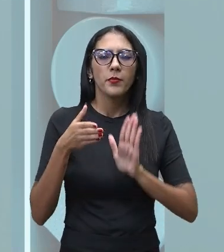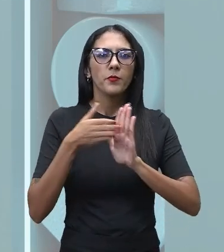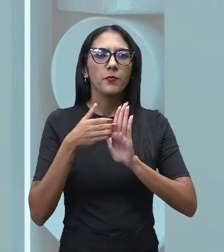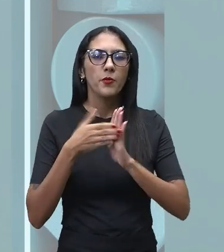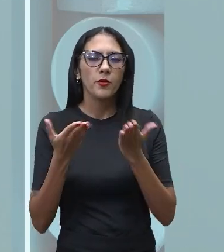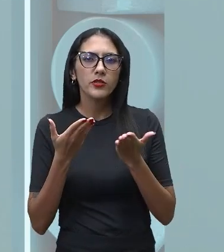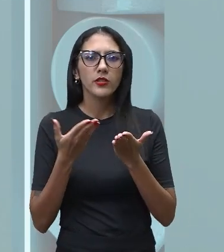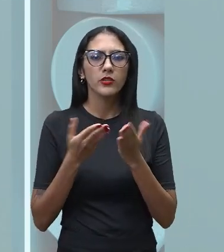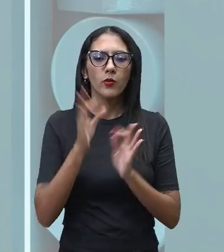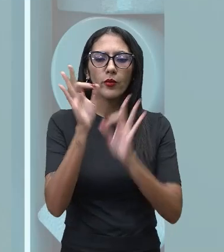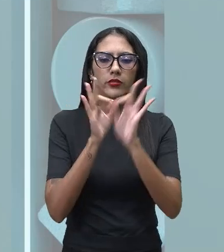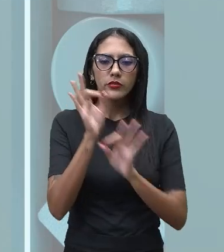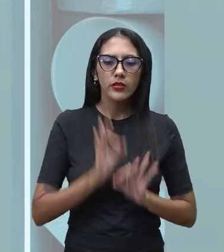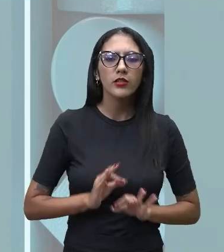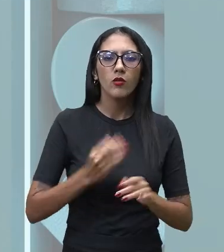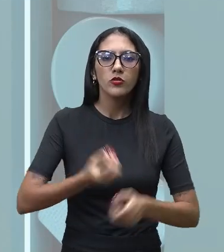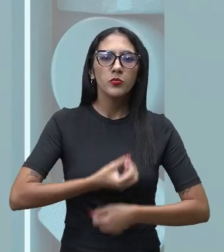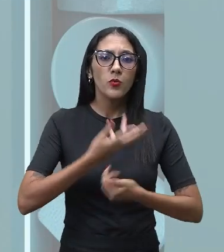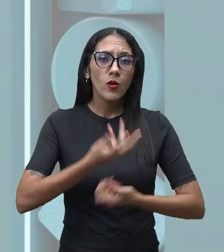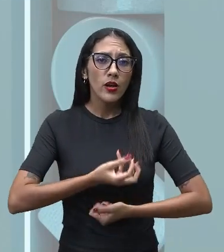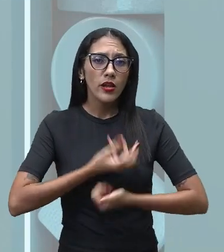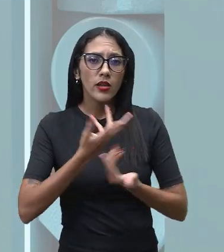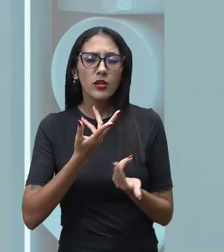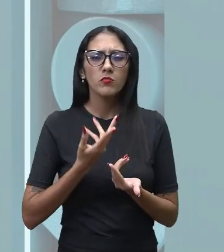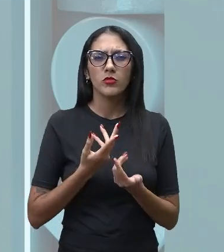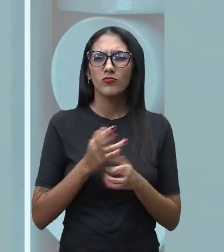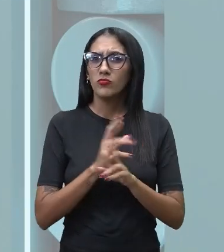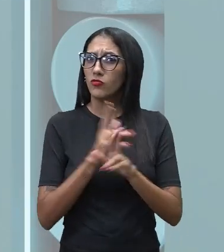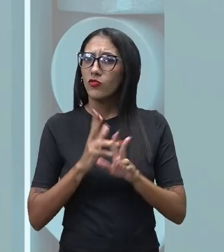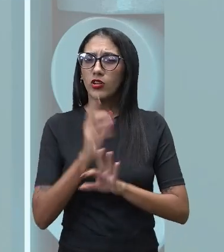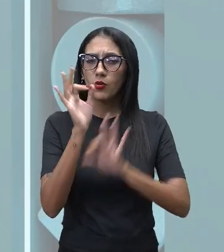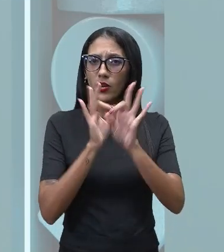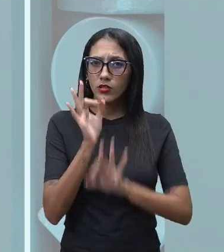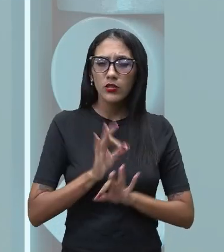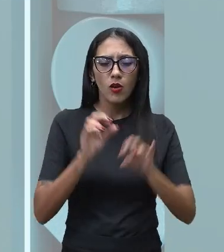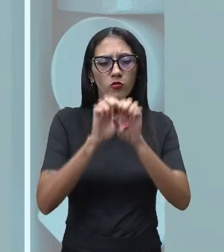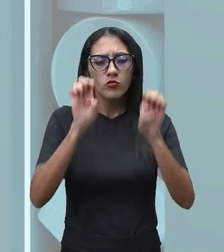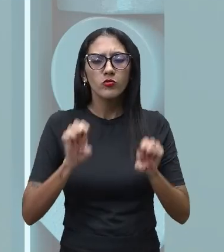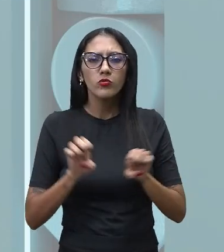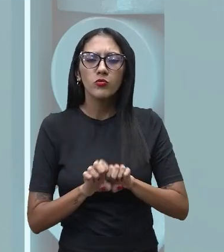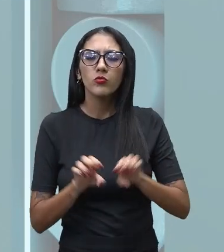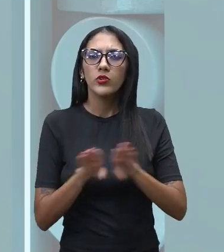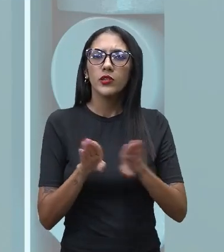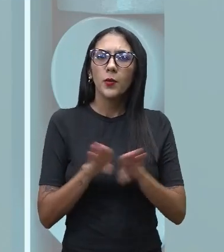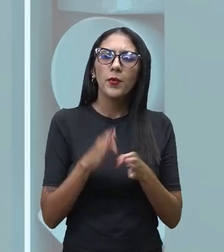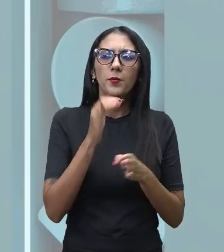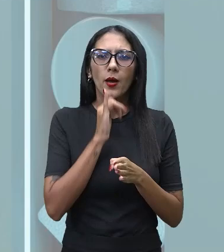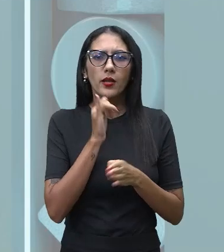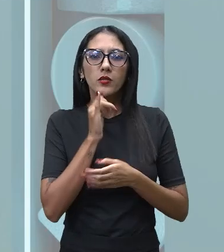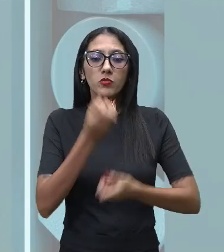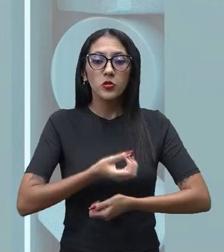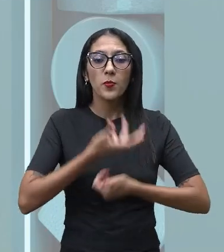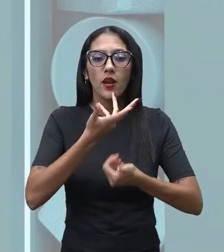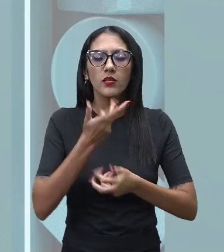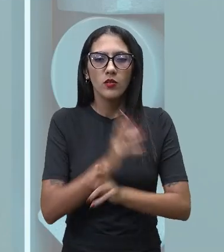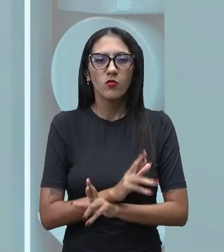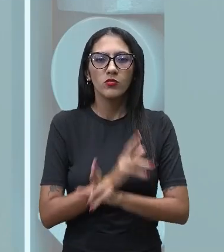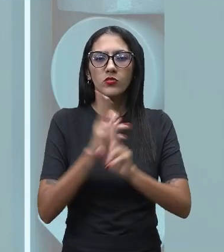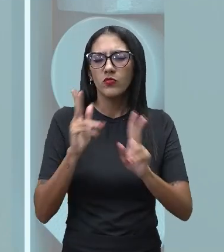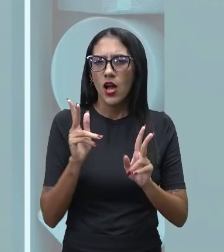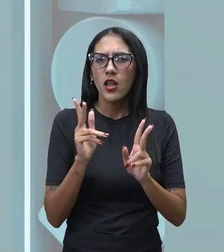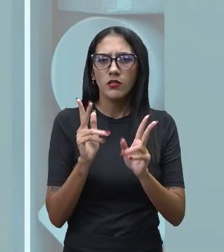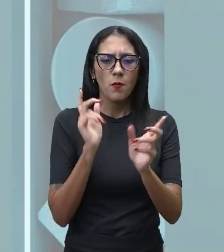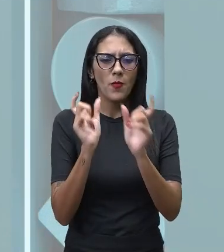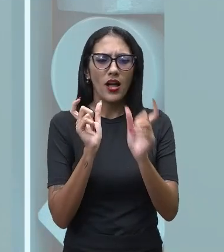enunciados que vão ser construídos de maneiras diferentes ou que vão expressar coisas diferentes do usual,